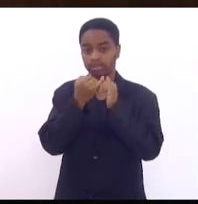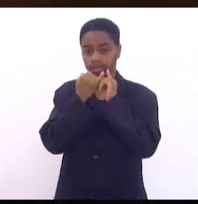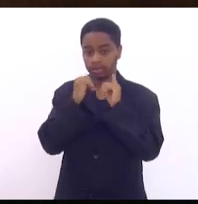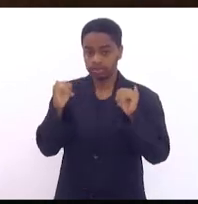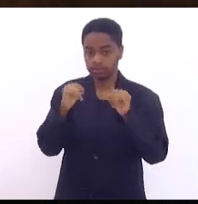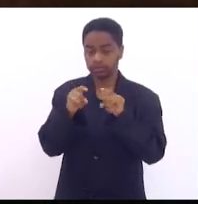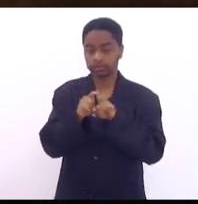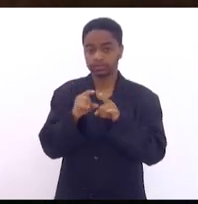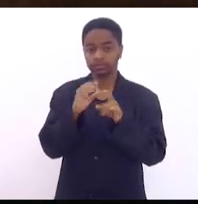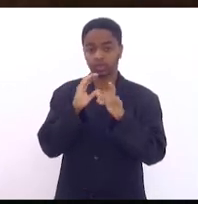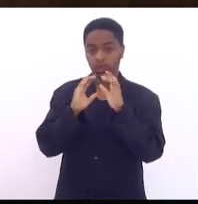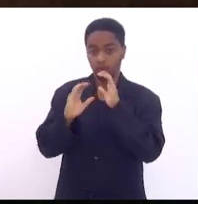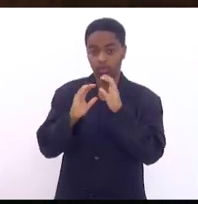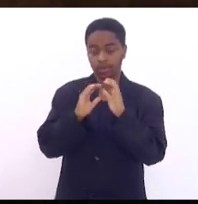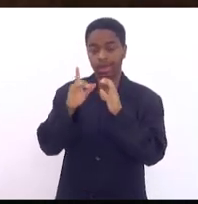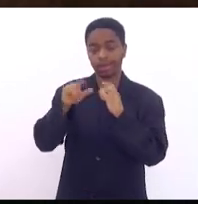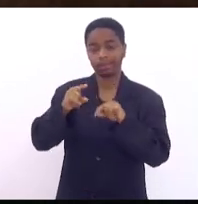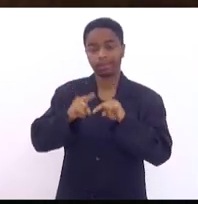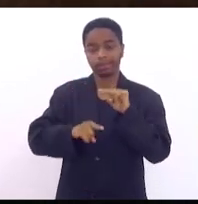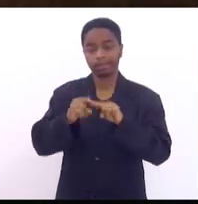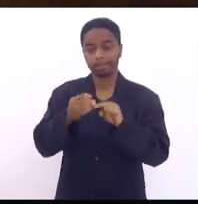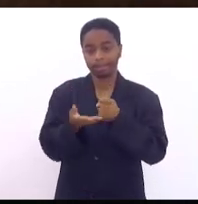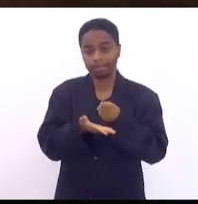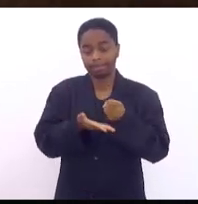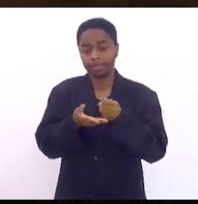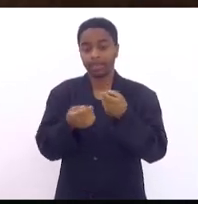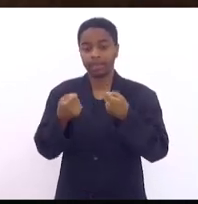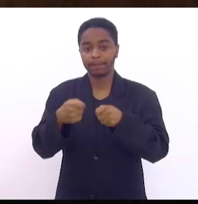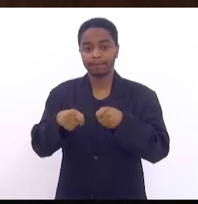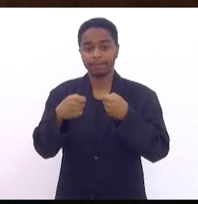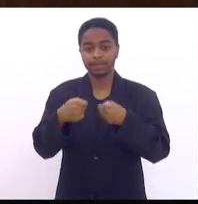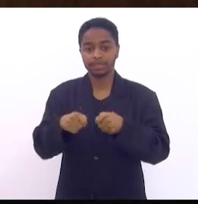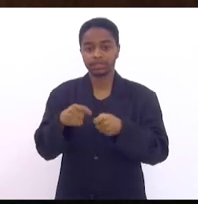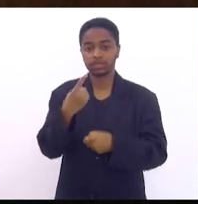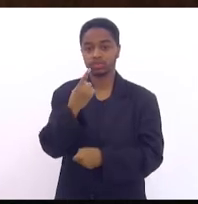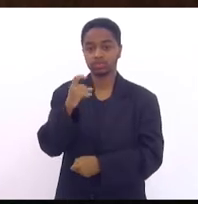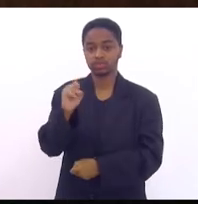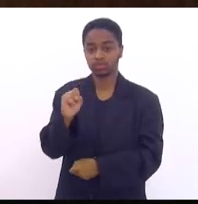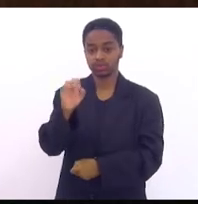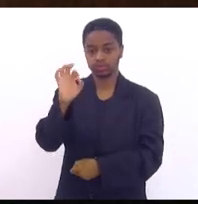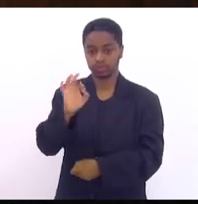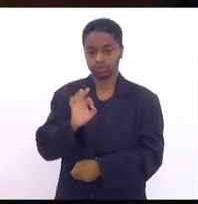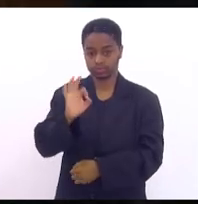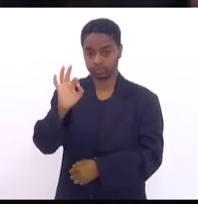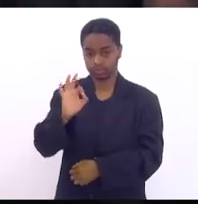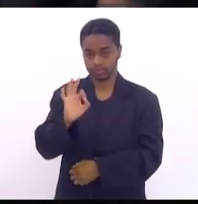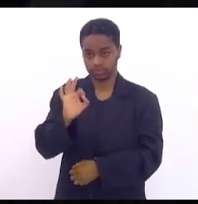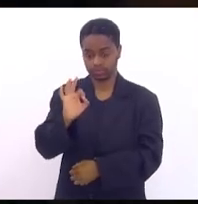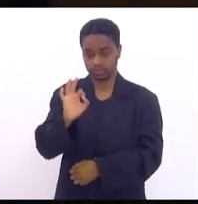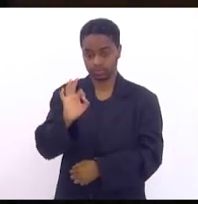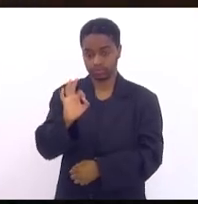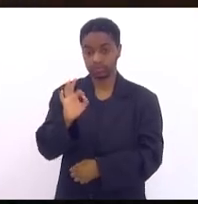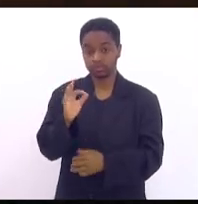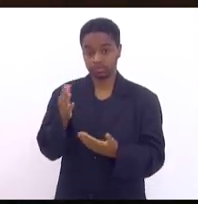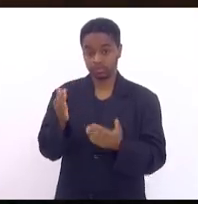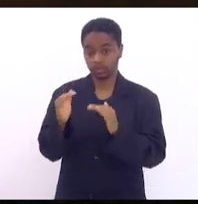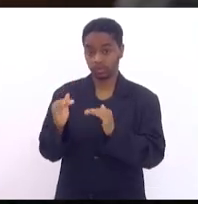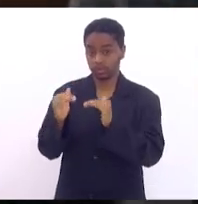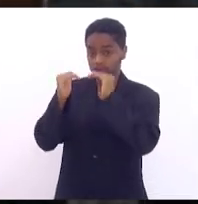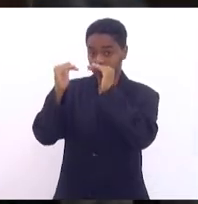eram produtos essenciais, tinham que ser 18%. Isso decidiu o